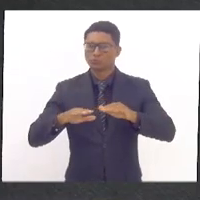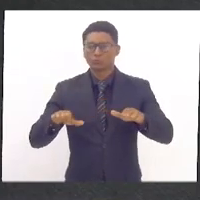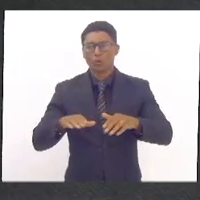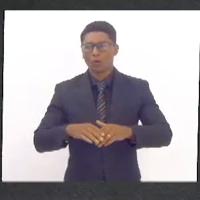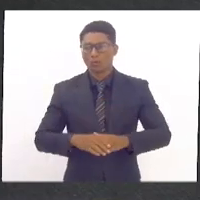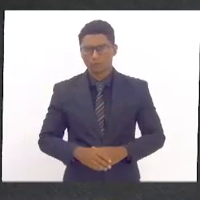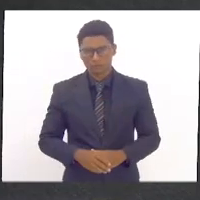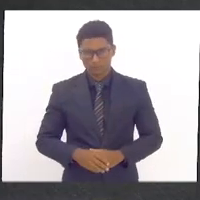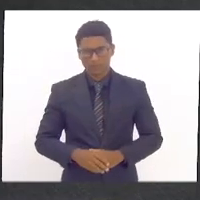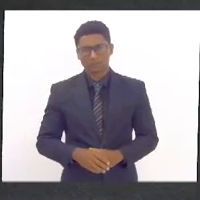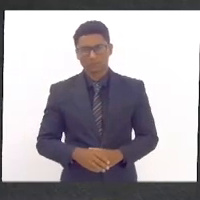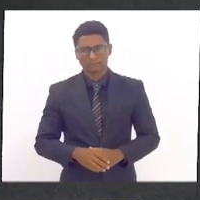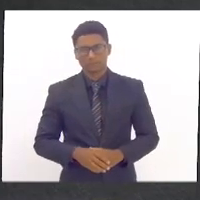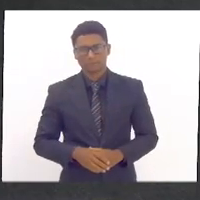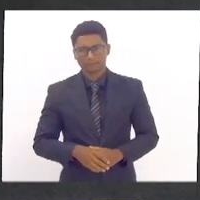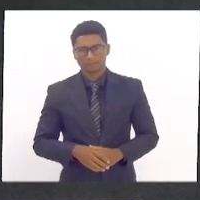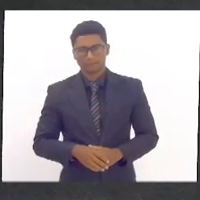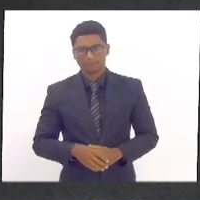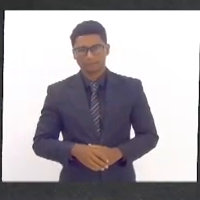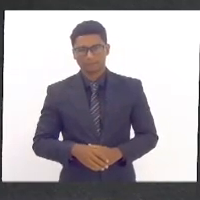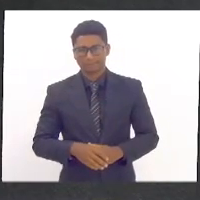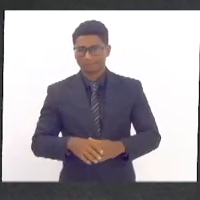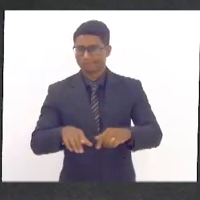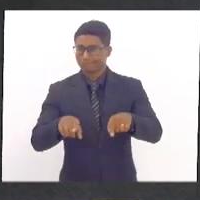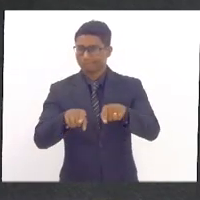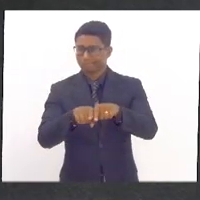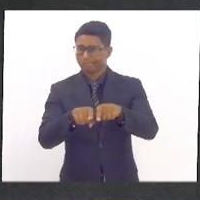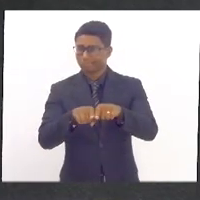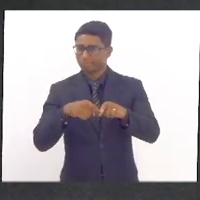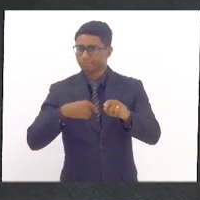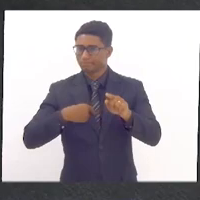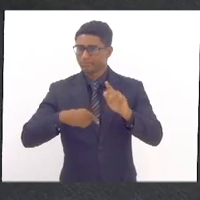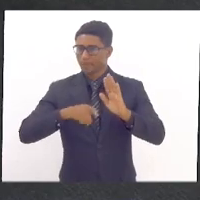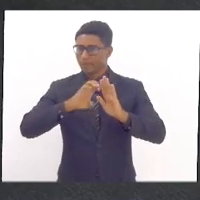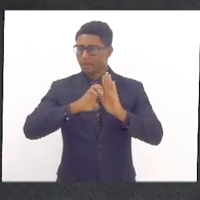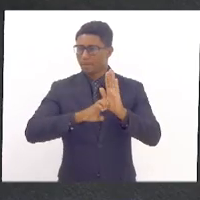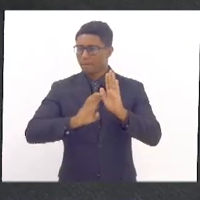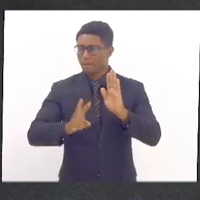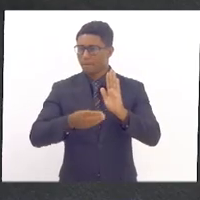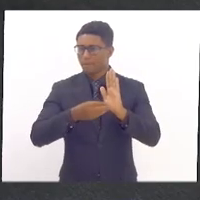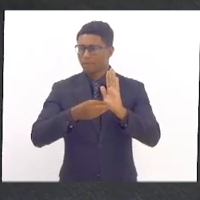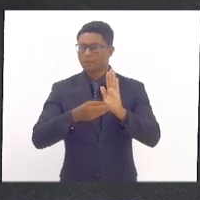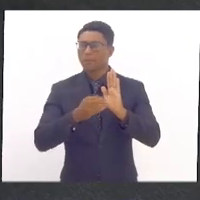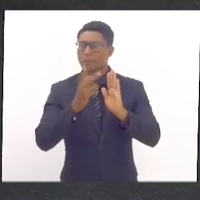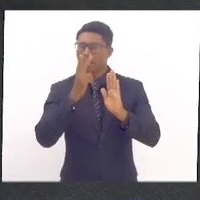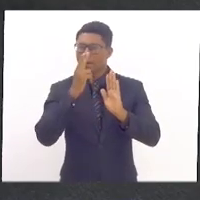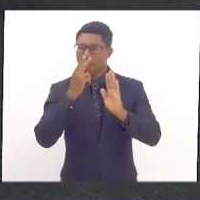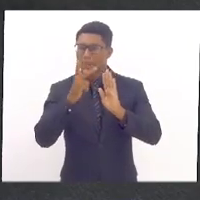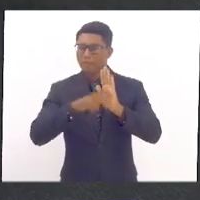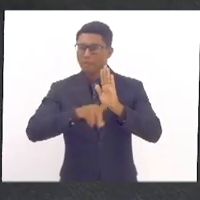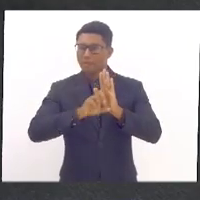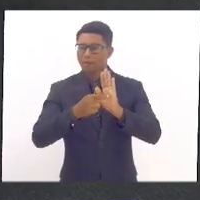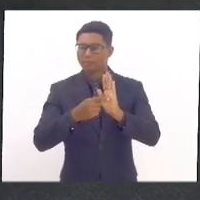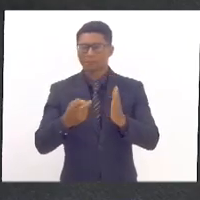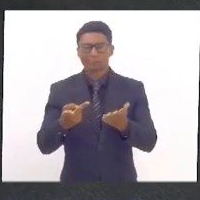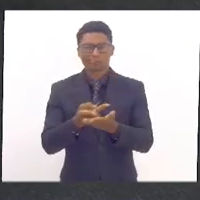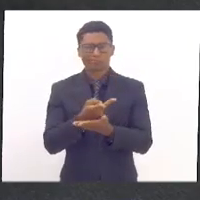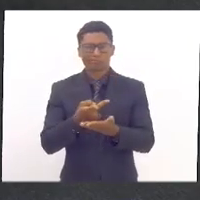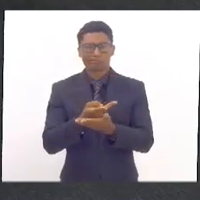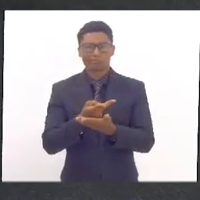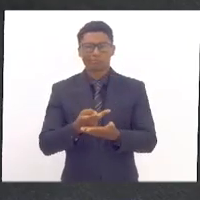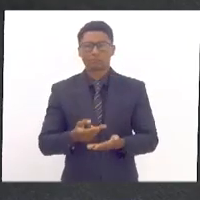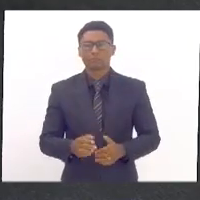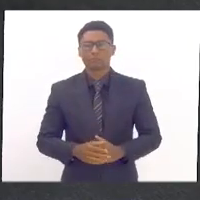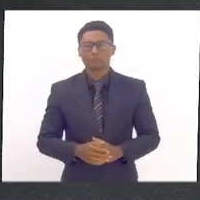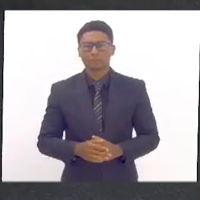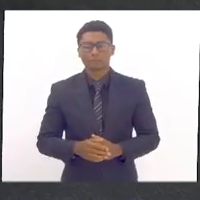uma nuance que eu emendei que me parece absolutamente incorreta. Mas vamos lá. Então, o